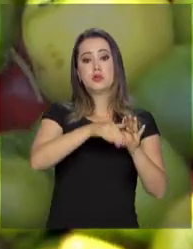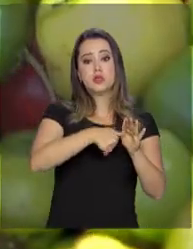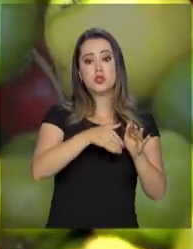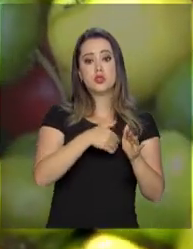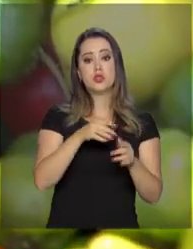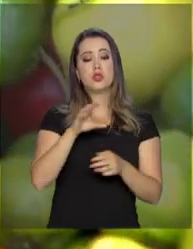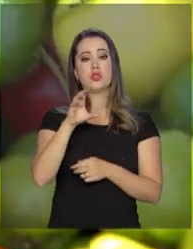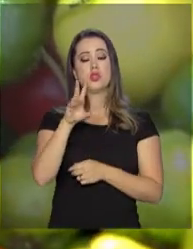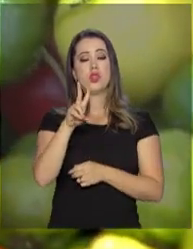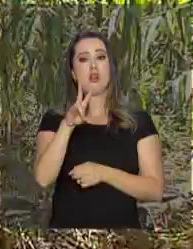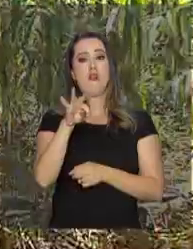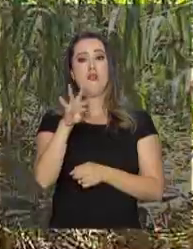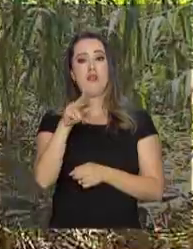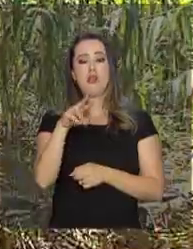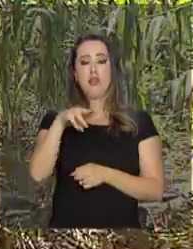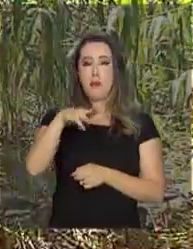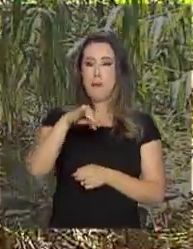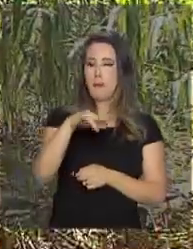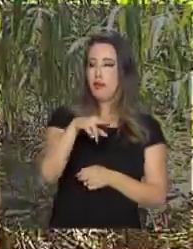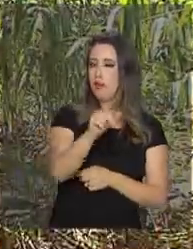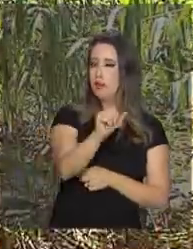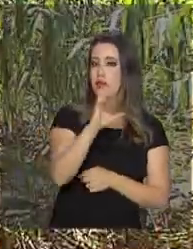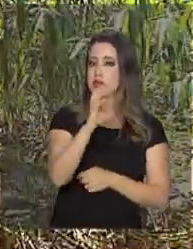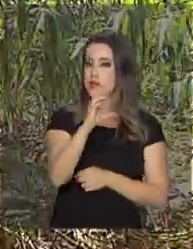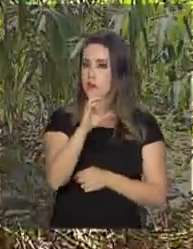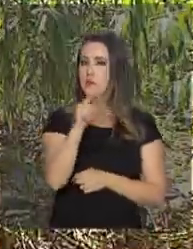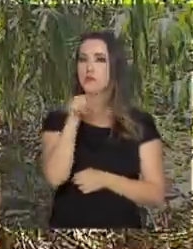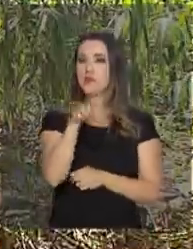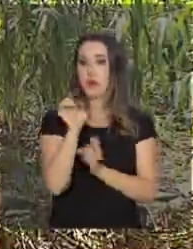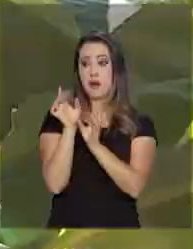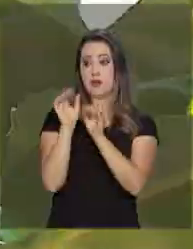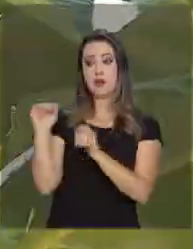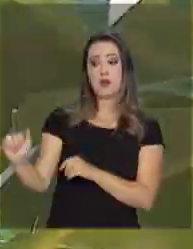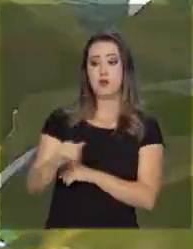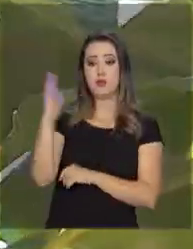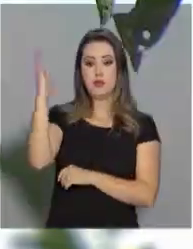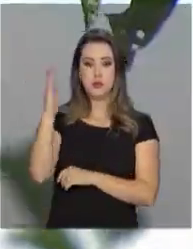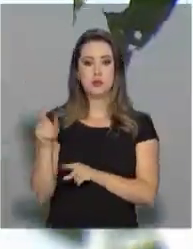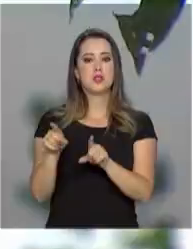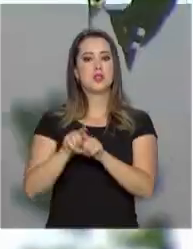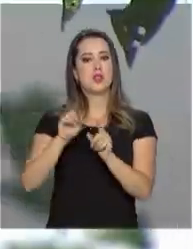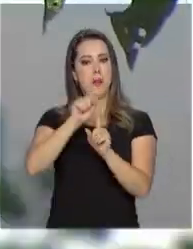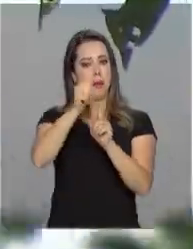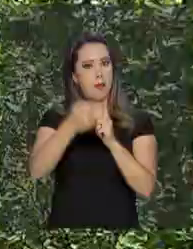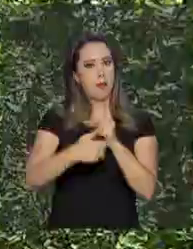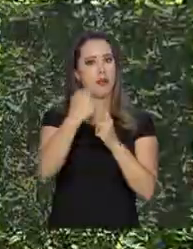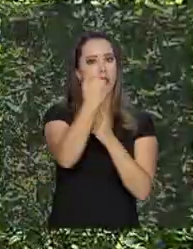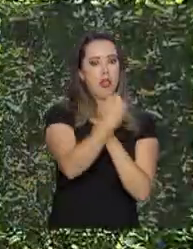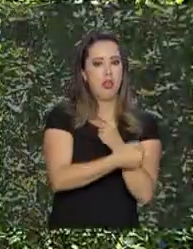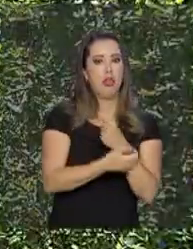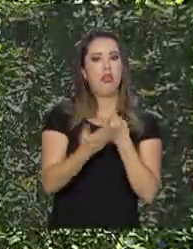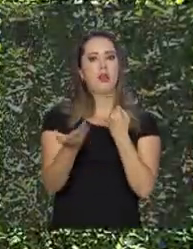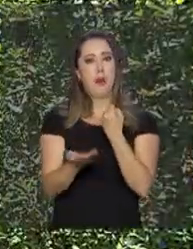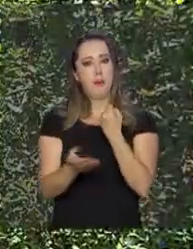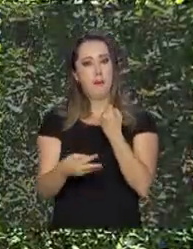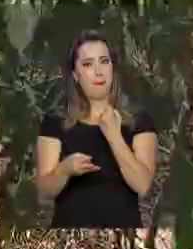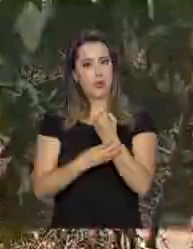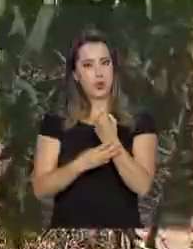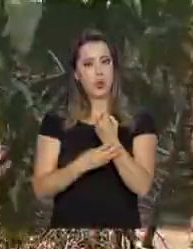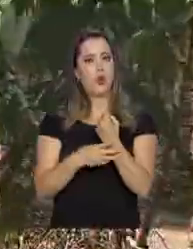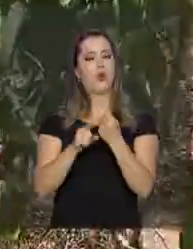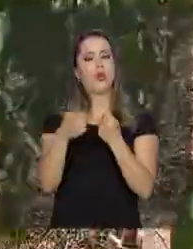C, para exportação. No terreno também se planta mandioca, banana e outras variedades, durante o ano